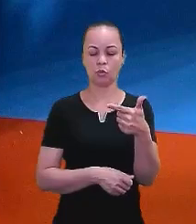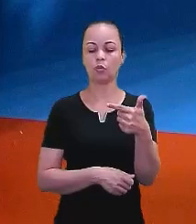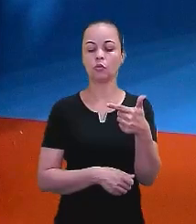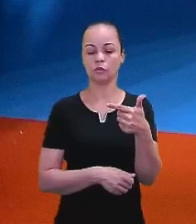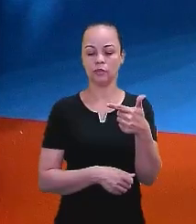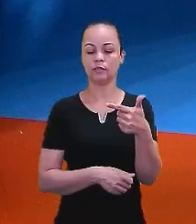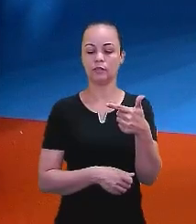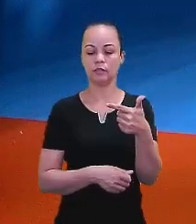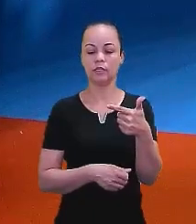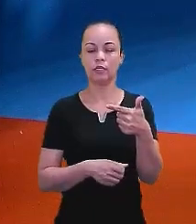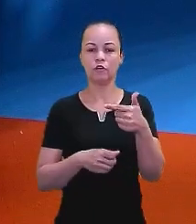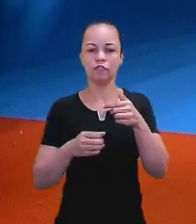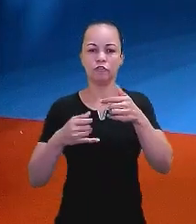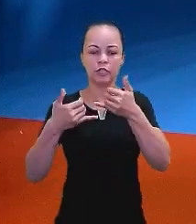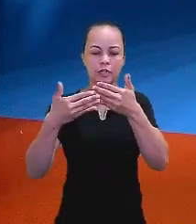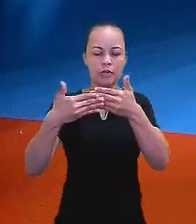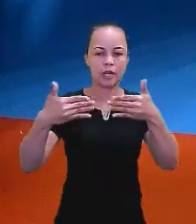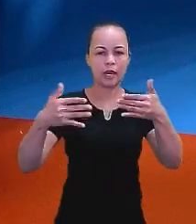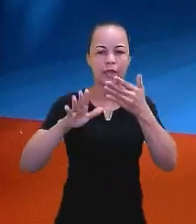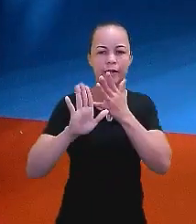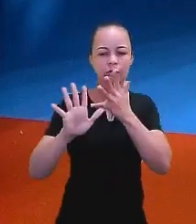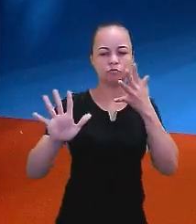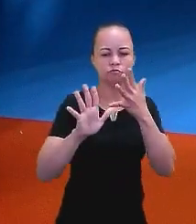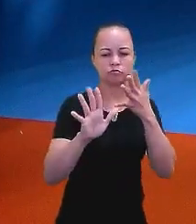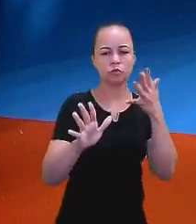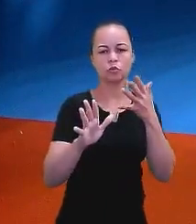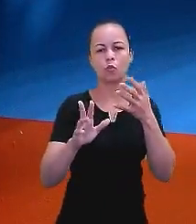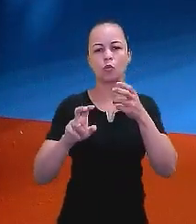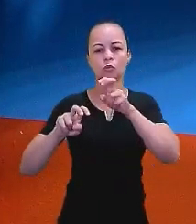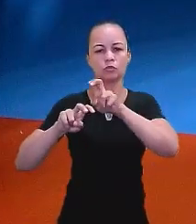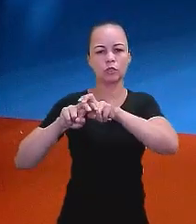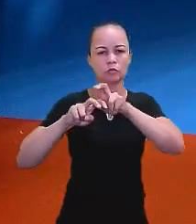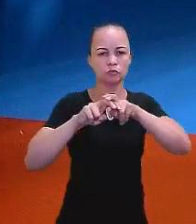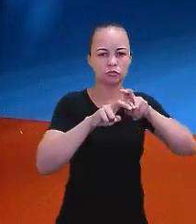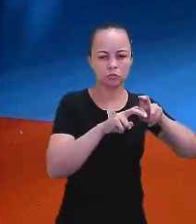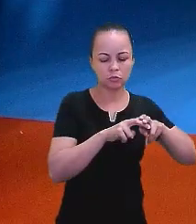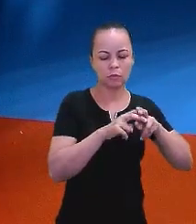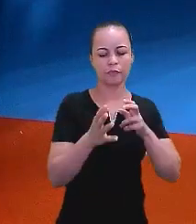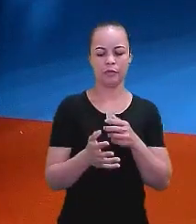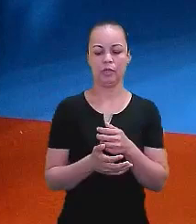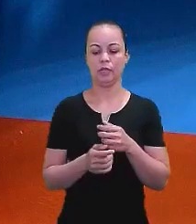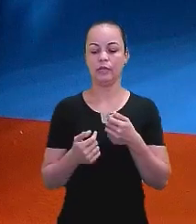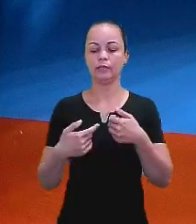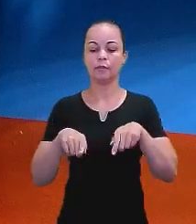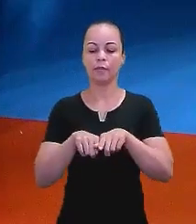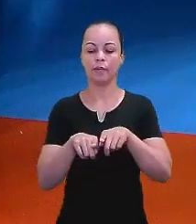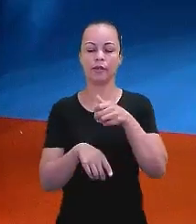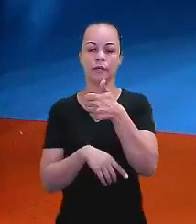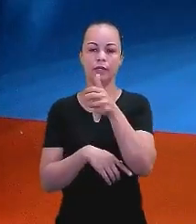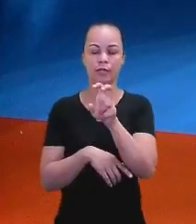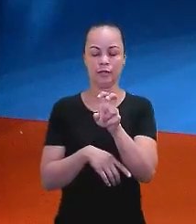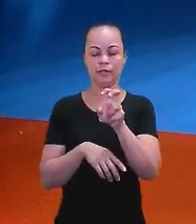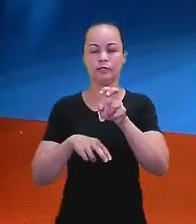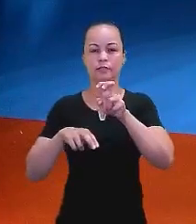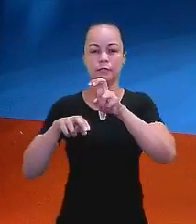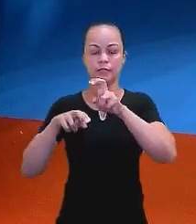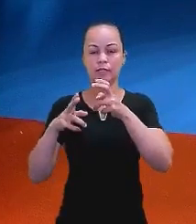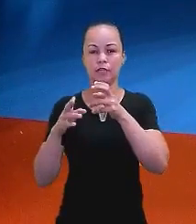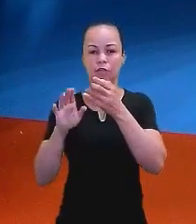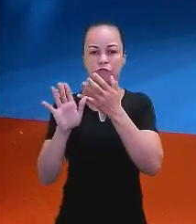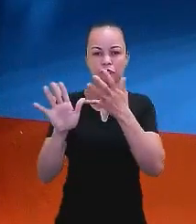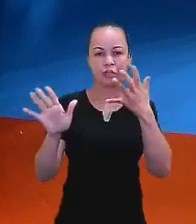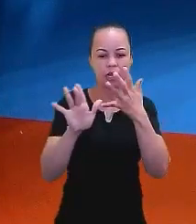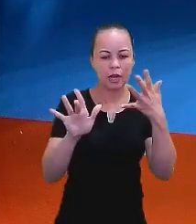16 poltronas e 15 fileiras com 18 poltronas. O número total de poltronas